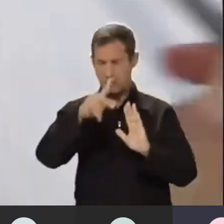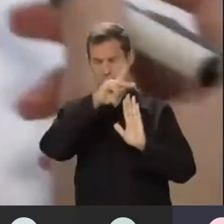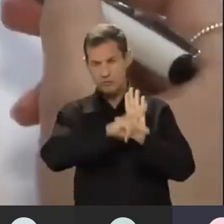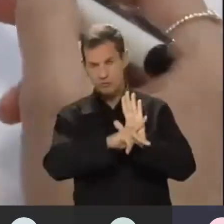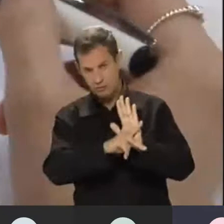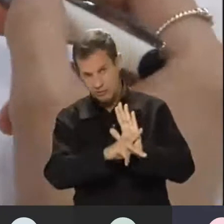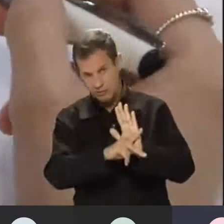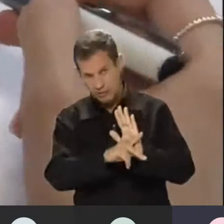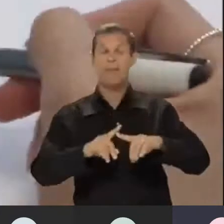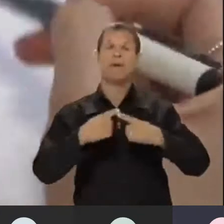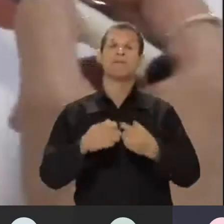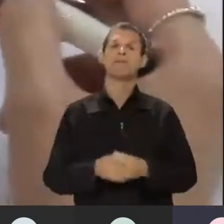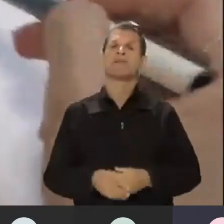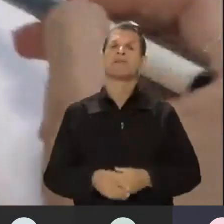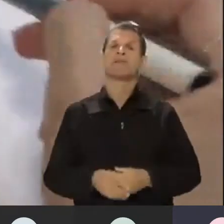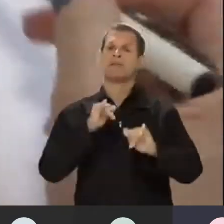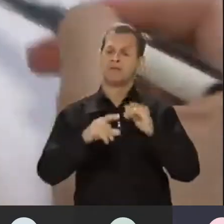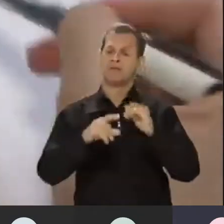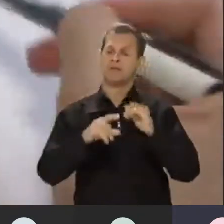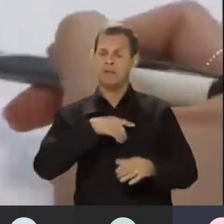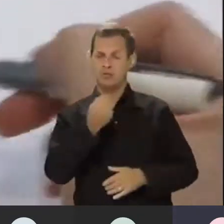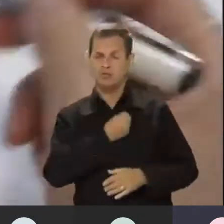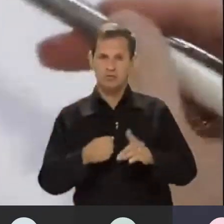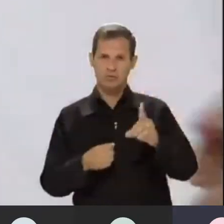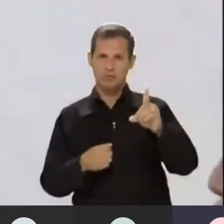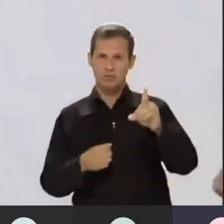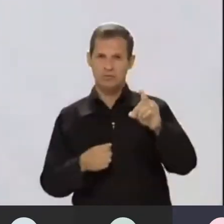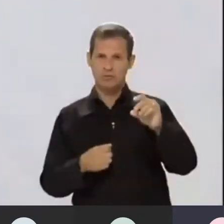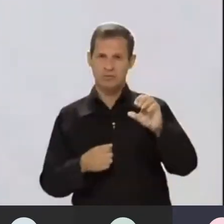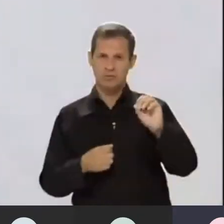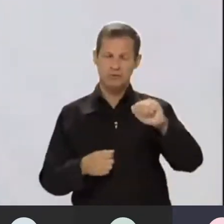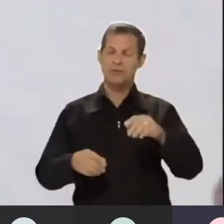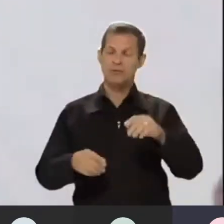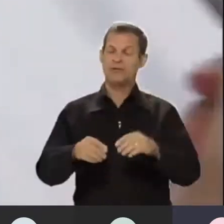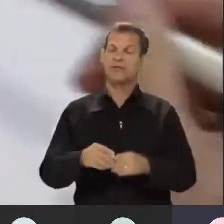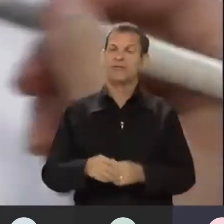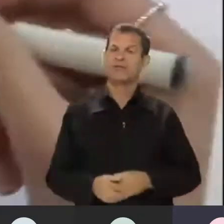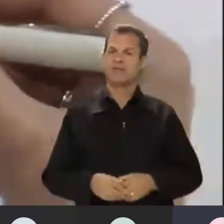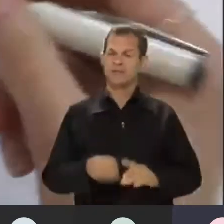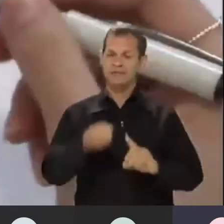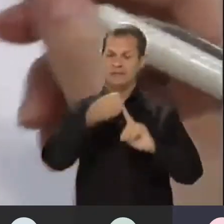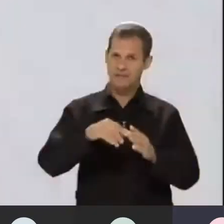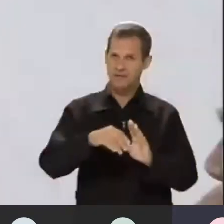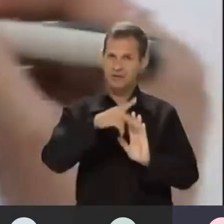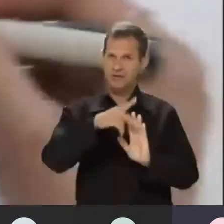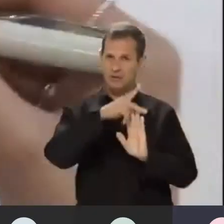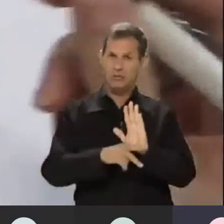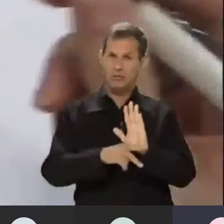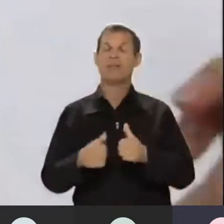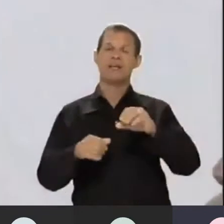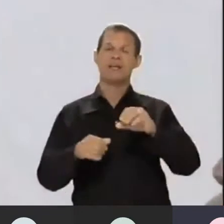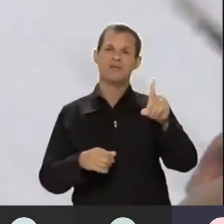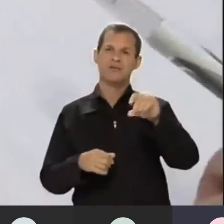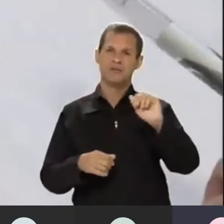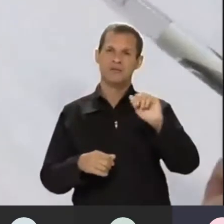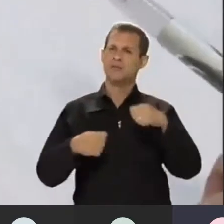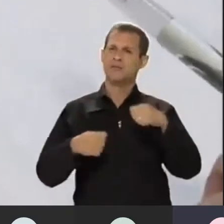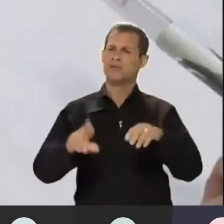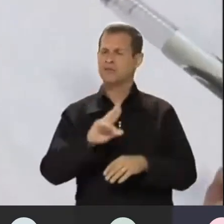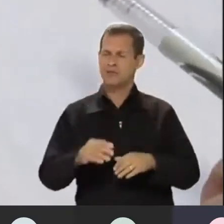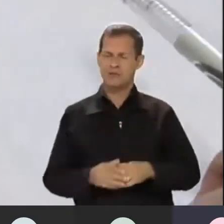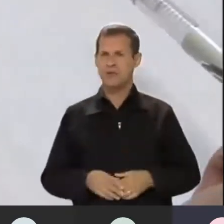seu projeto. Então, a partir disso, você vai chegar no número das zonas e você tem que escrever no seu relatório quais são essas zonas e o que seria